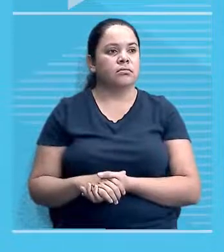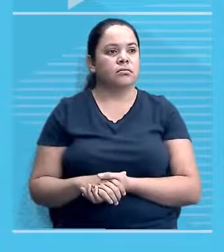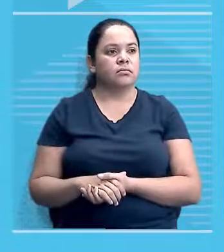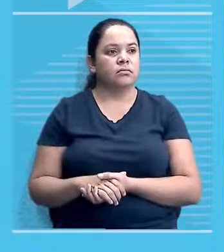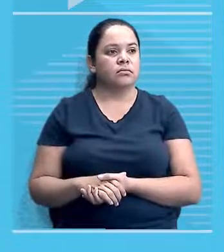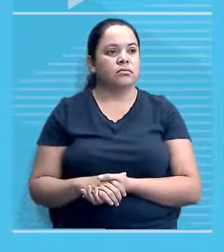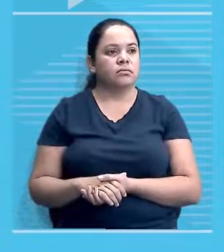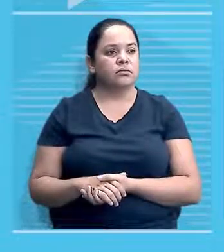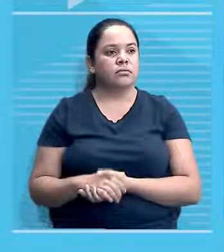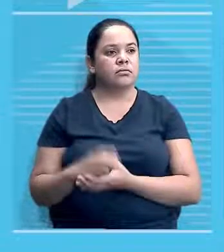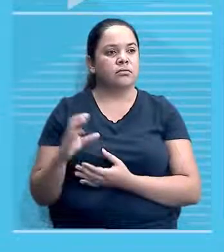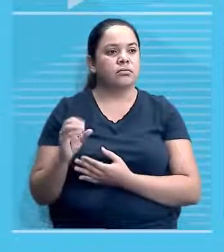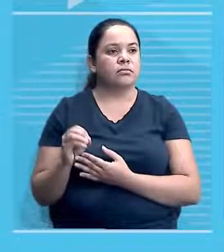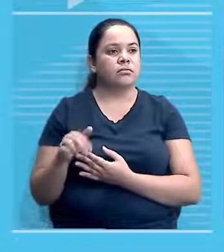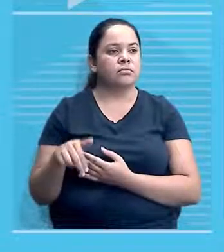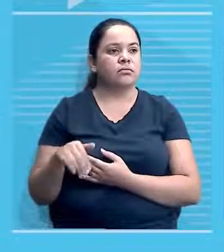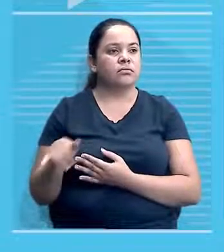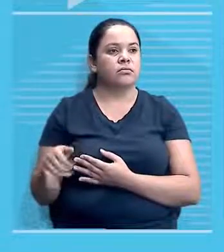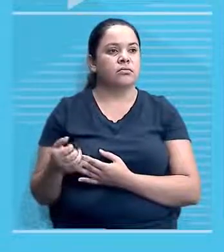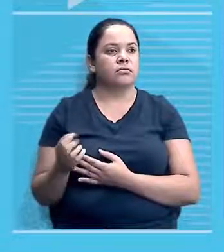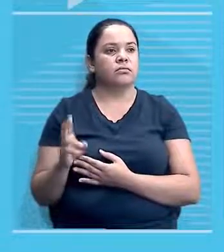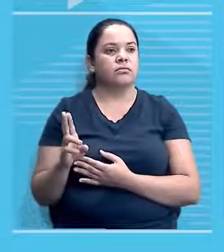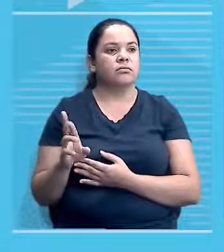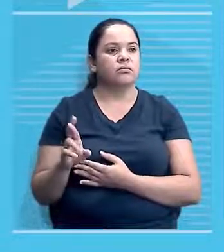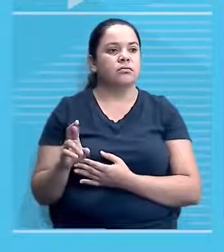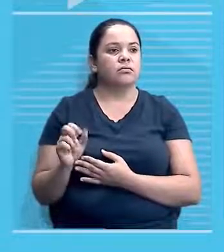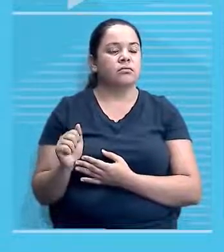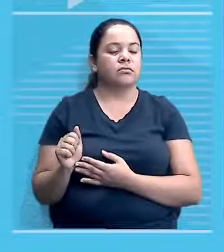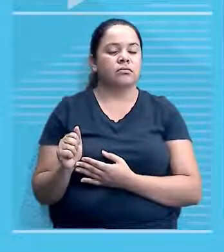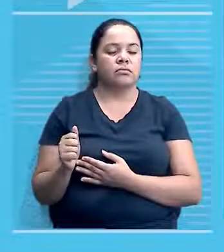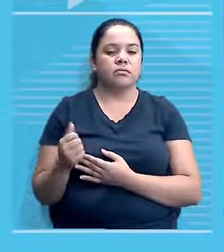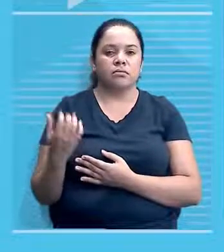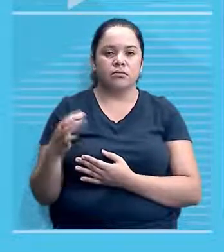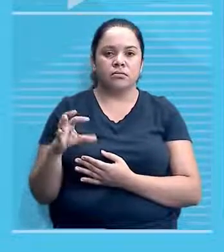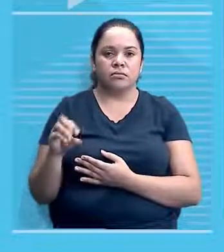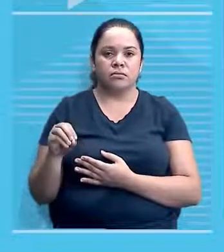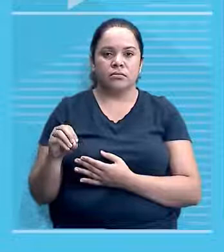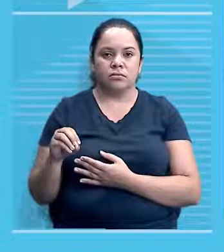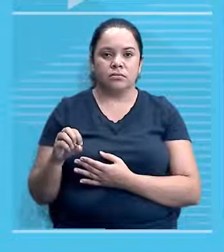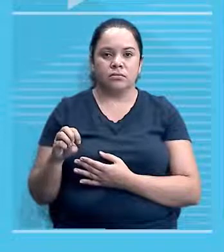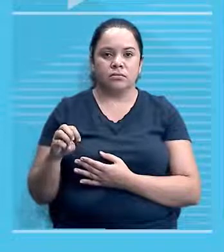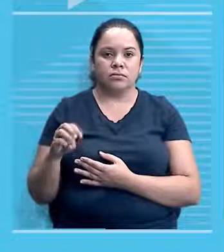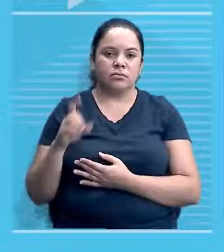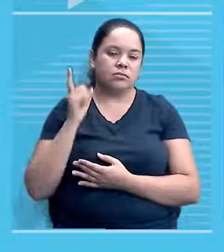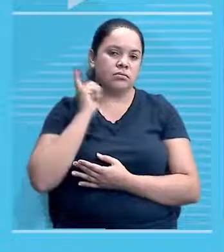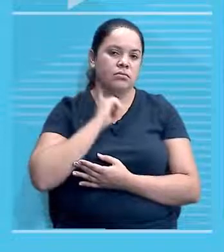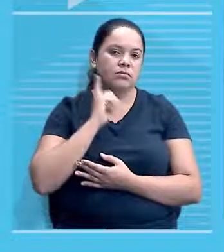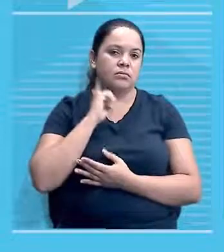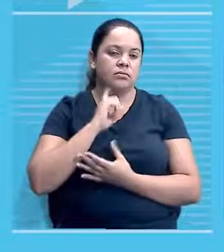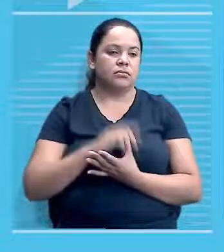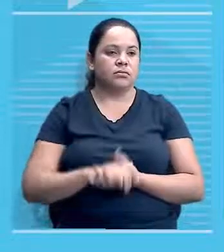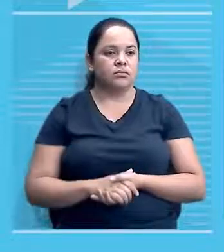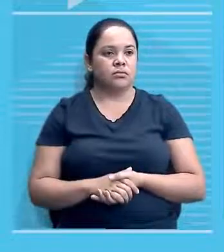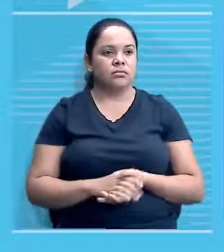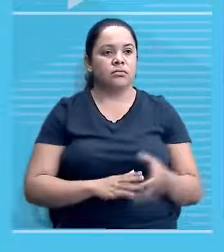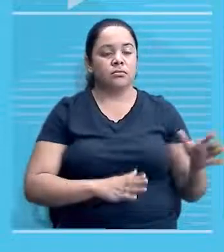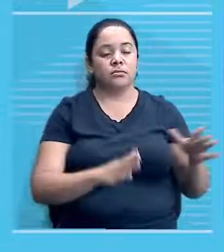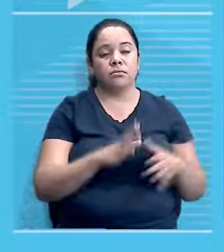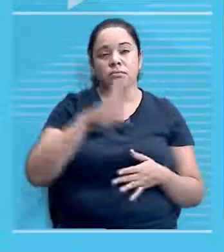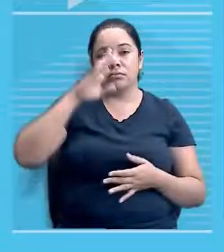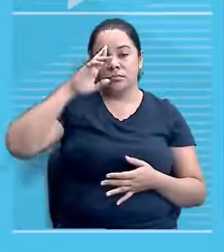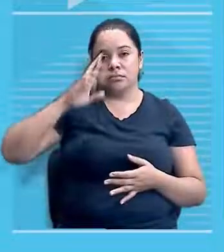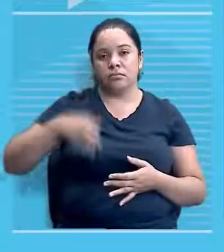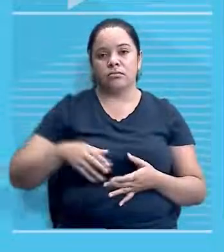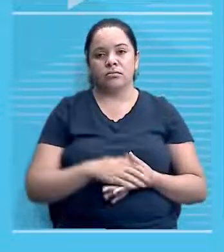né então um período de mais razão né passou tumulto e o conflito